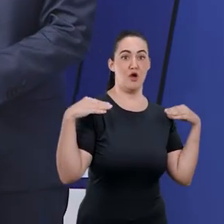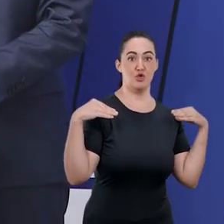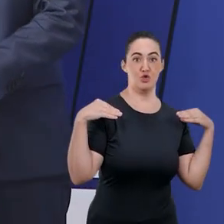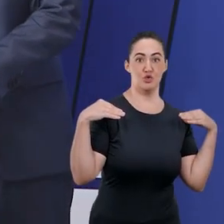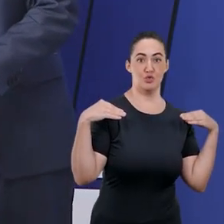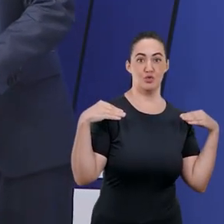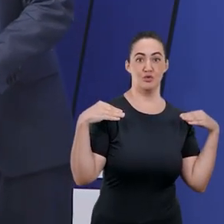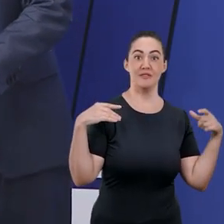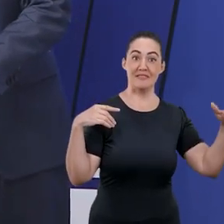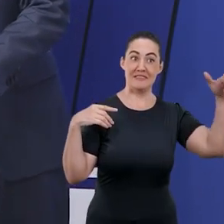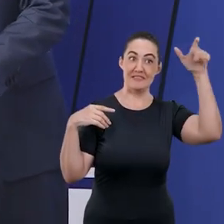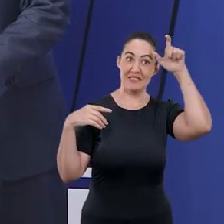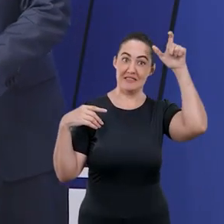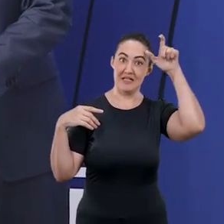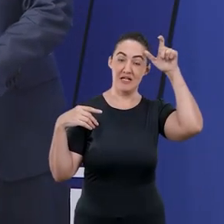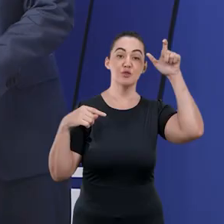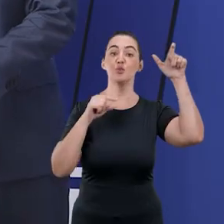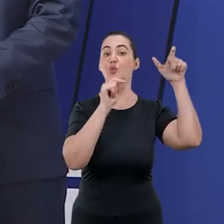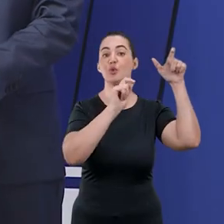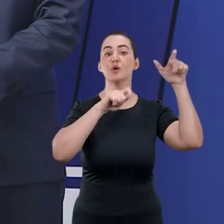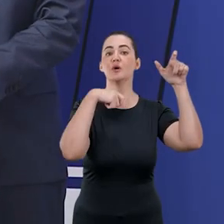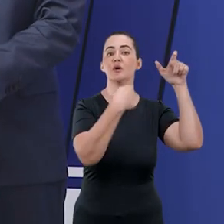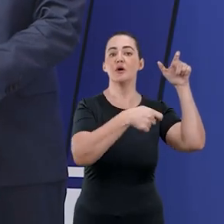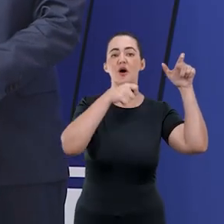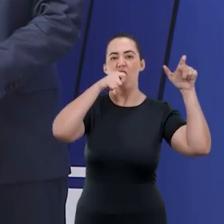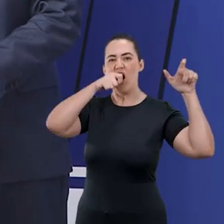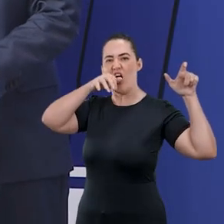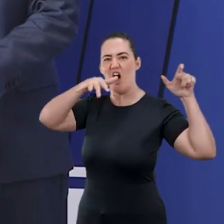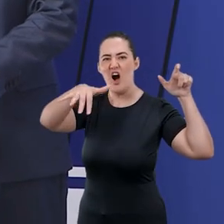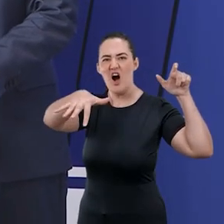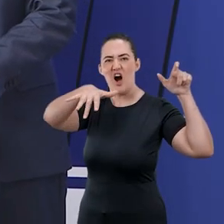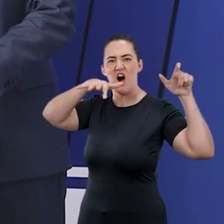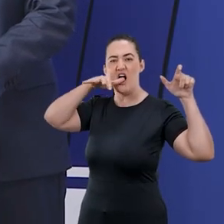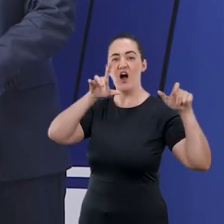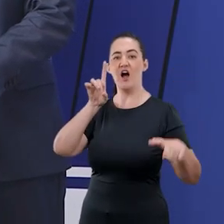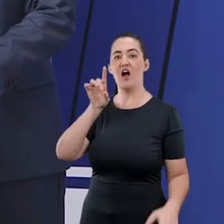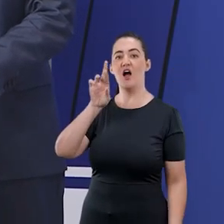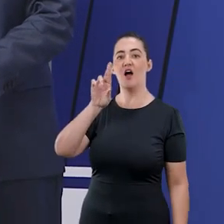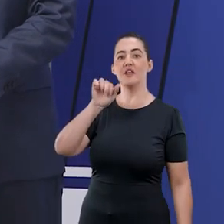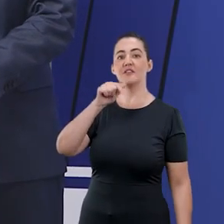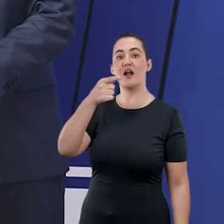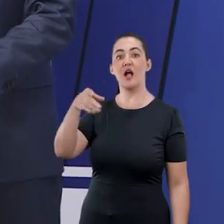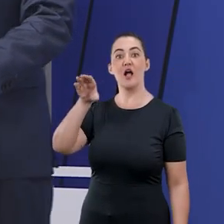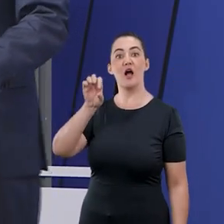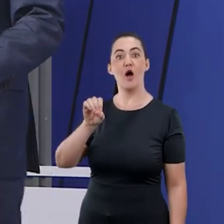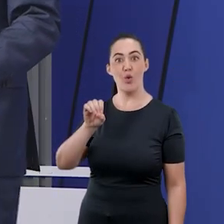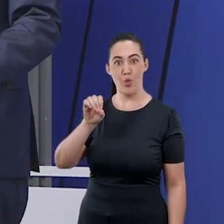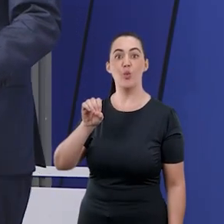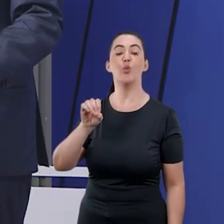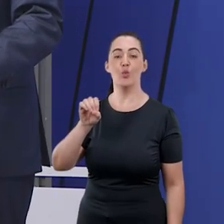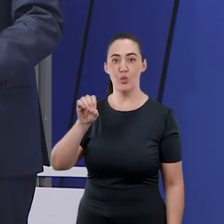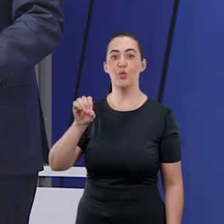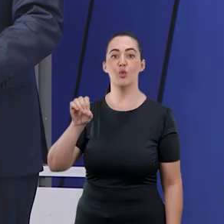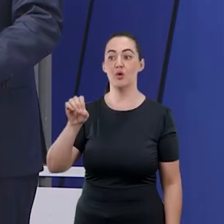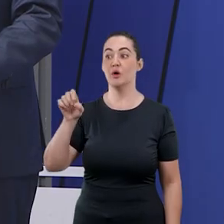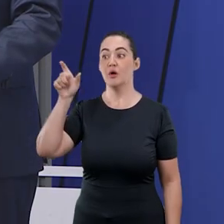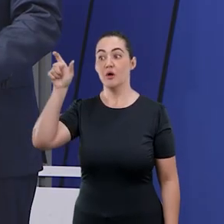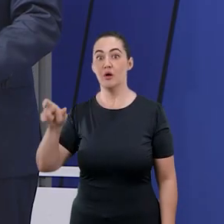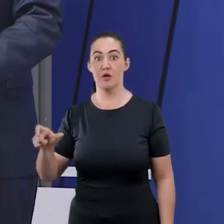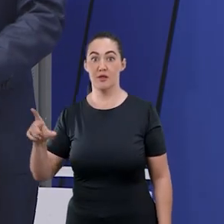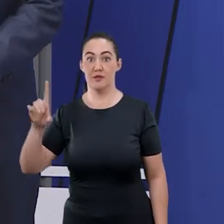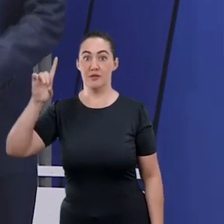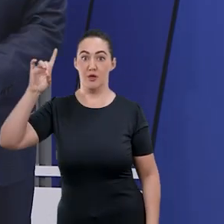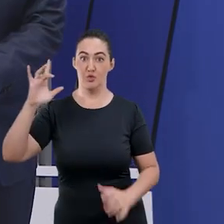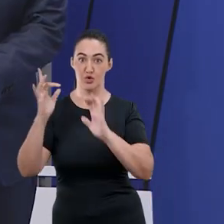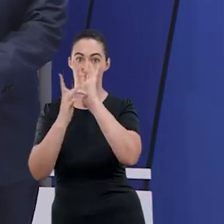Satanás, ele se transforma em dragão. Esse anjo perfeito, ele se transforma naquele que se levanta contra Deus. E esses anjos foram aqueles